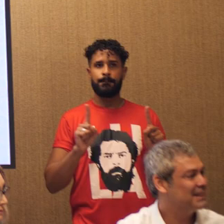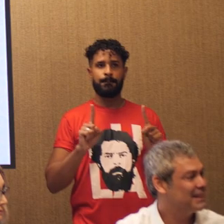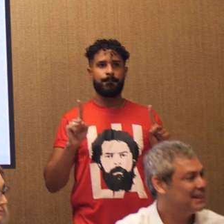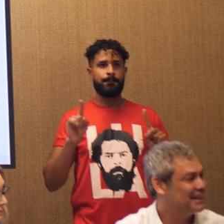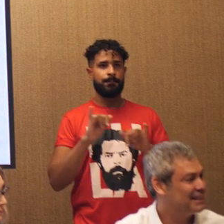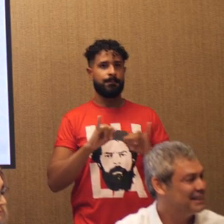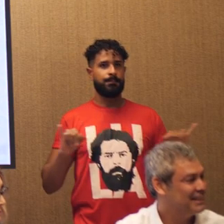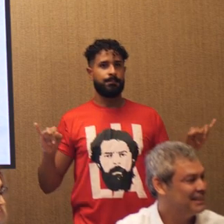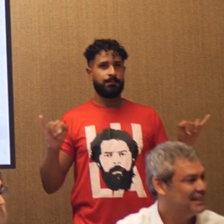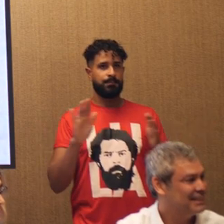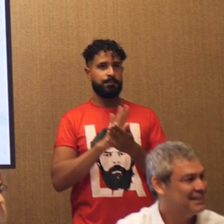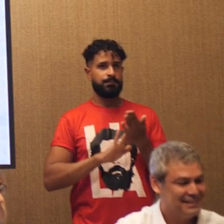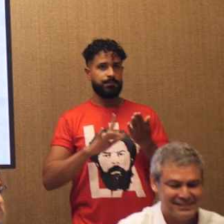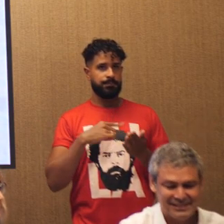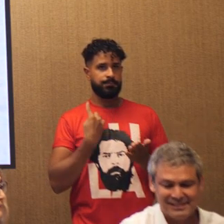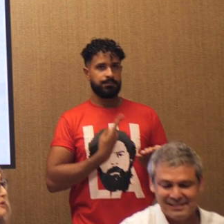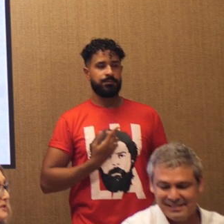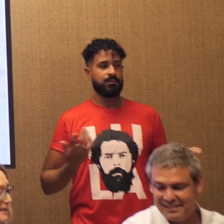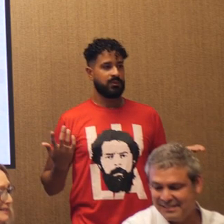nós.